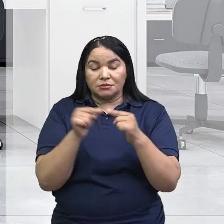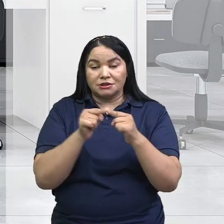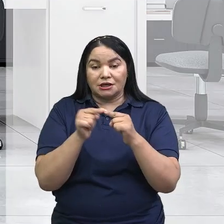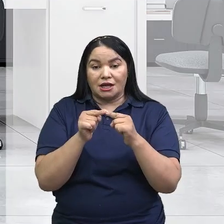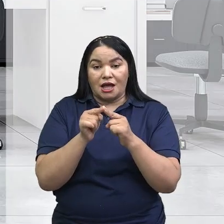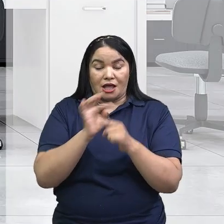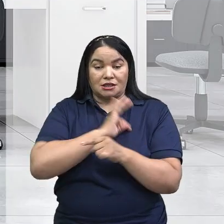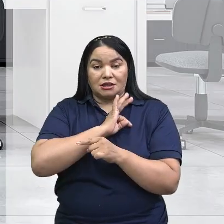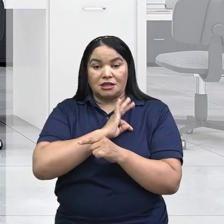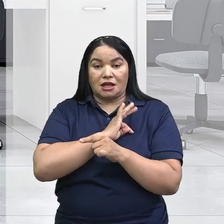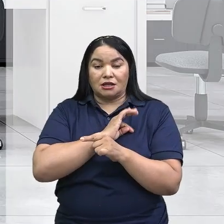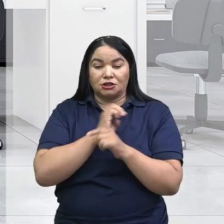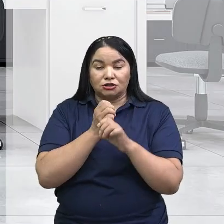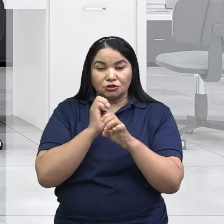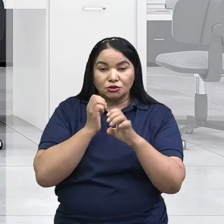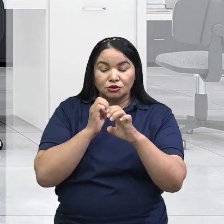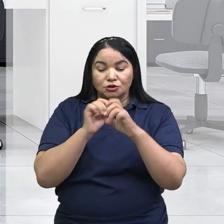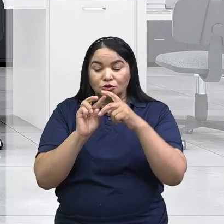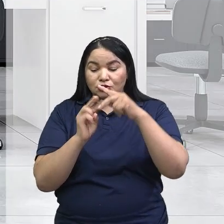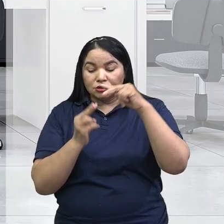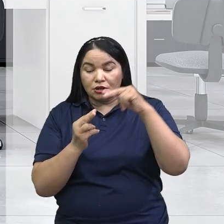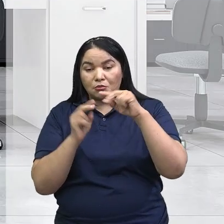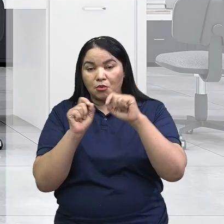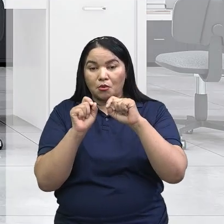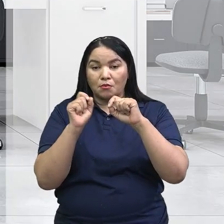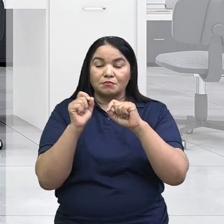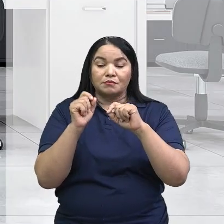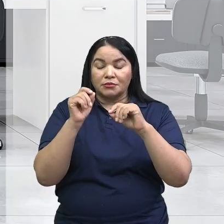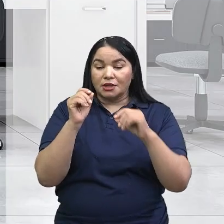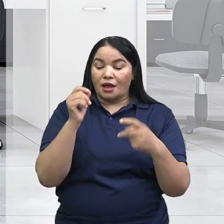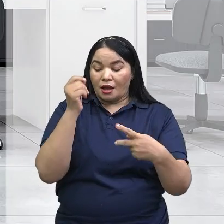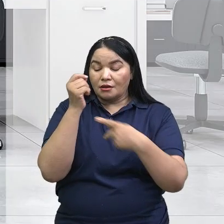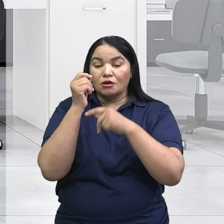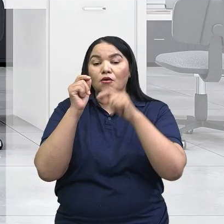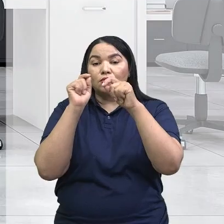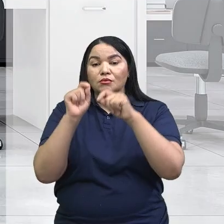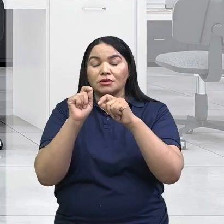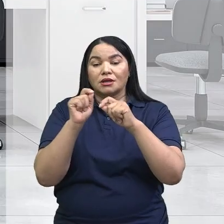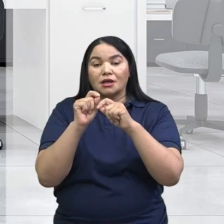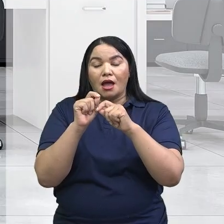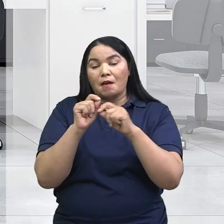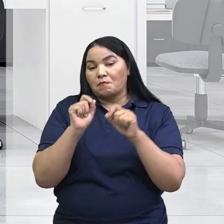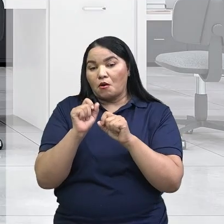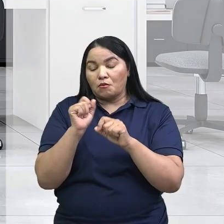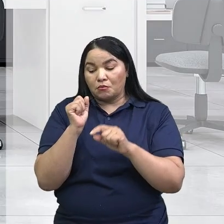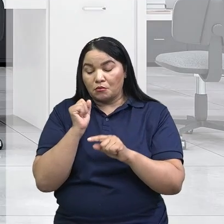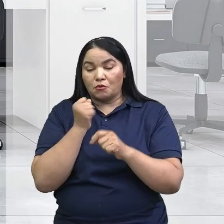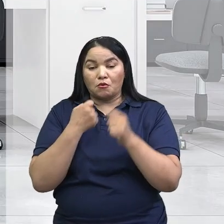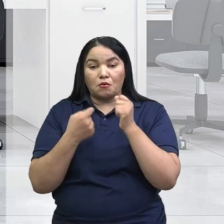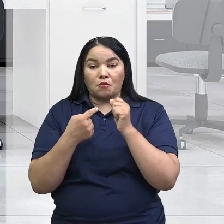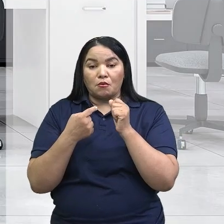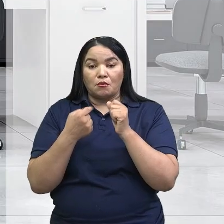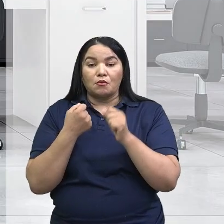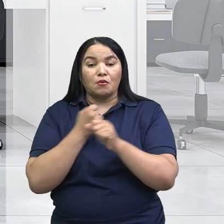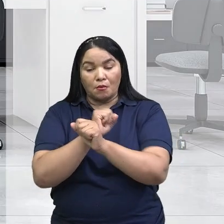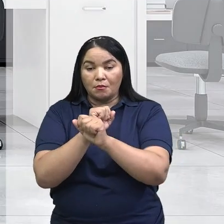engenharia genética, elas podem combater, né, essa praga, combater esses fungos. Então, a gente já evita o uso de